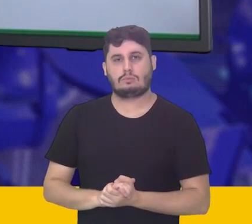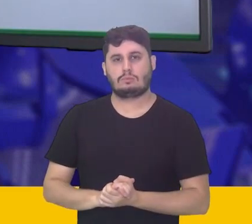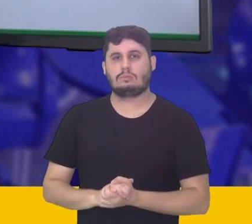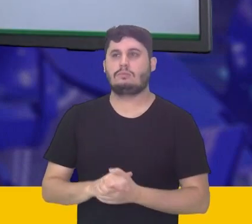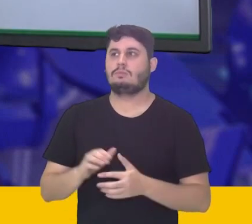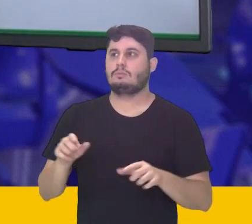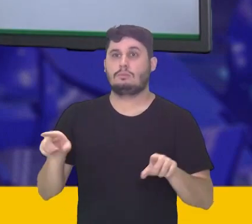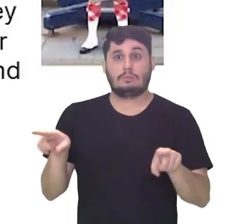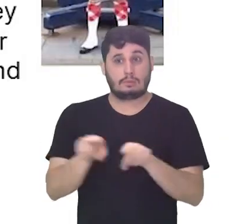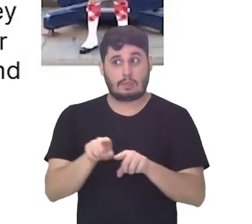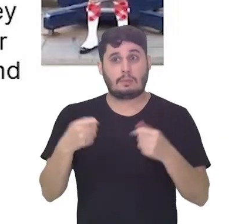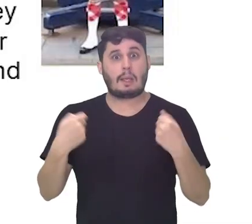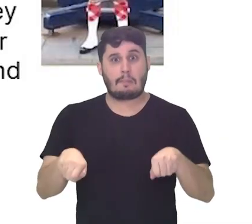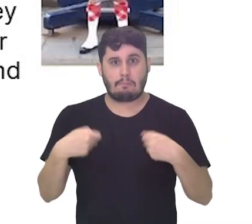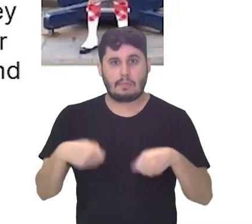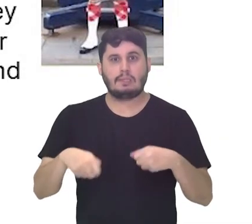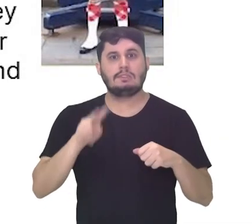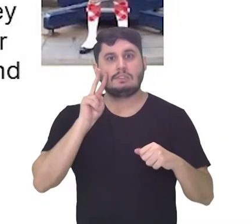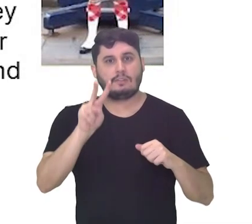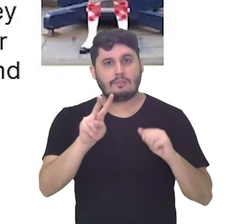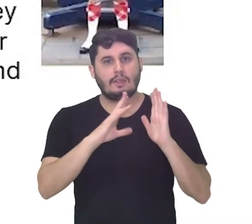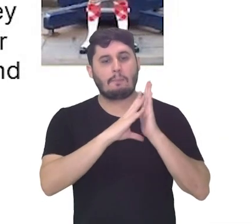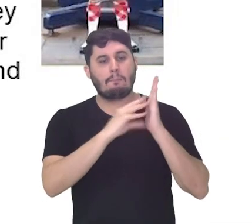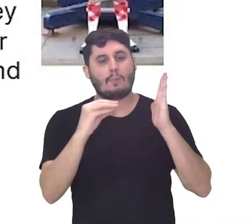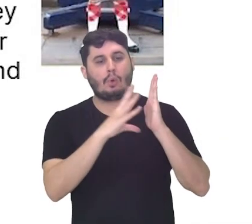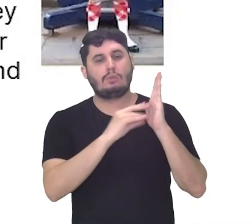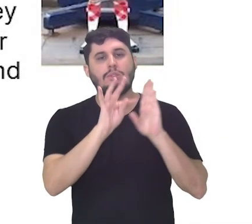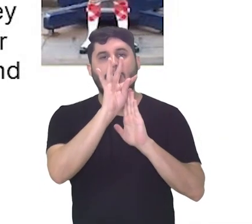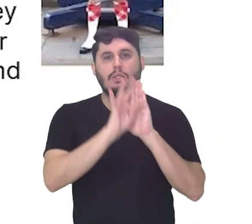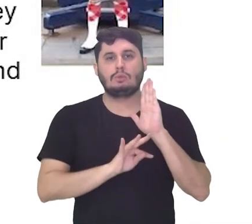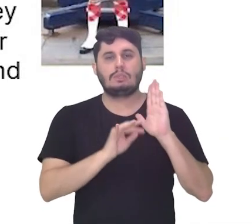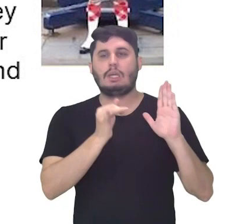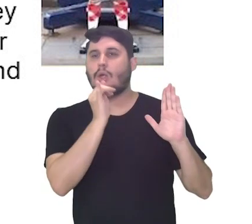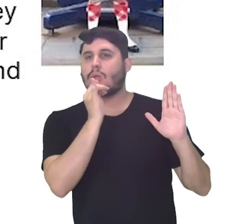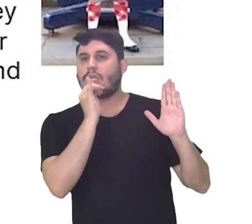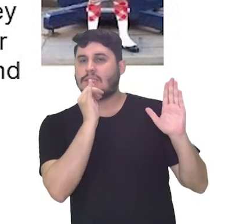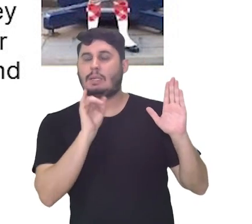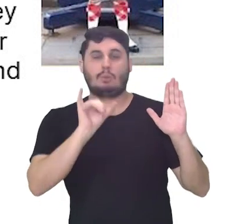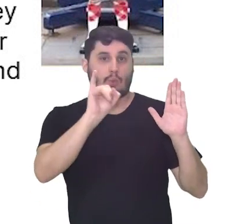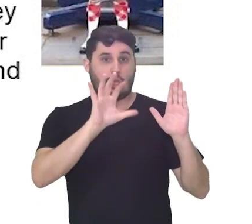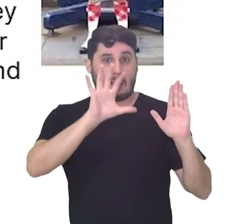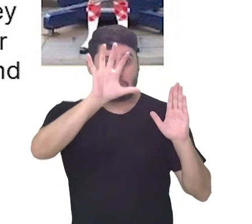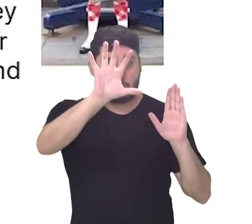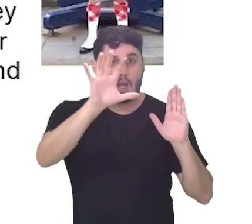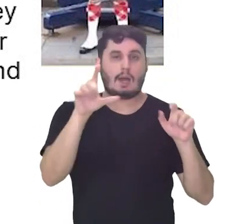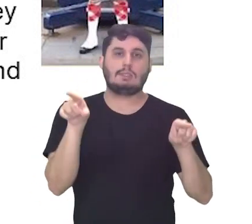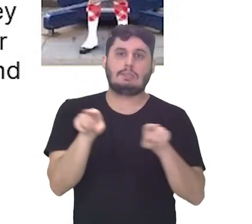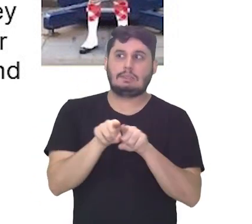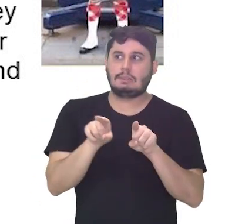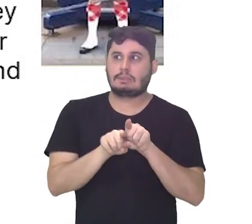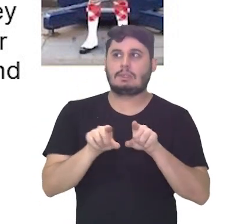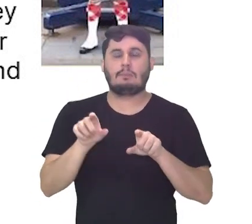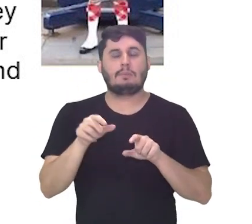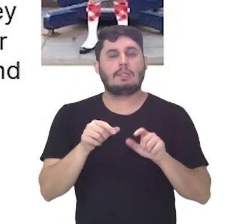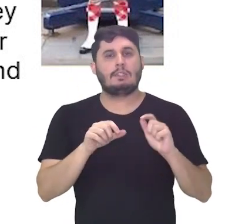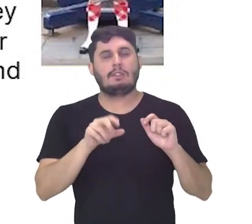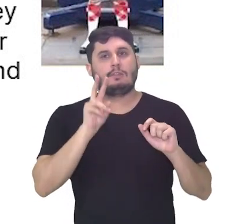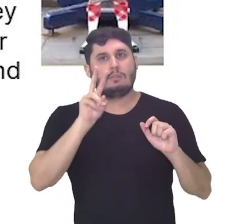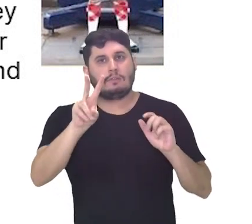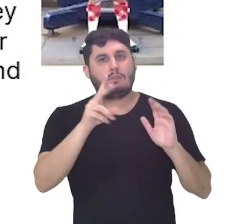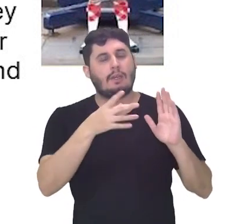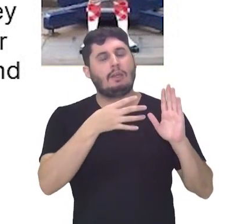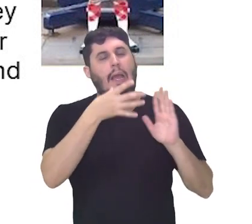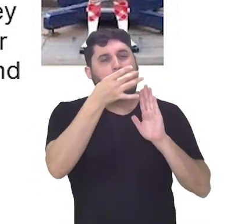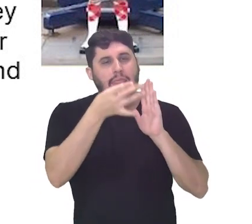uma olhadinha também no layout, né? Ver as imagens, ver a ilustração do nosso